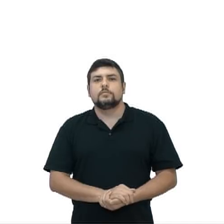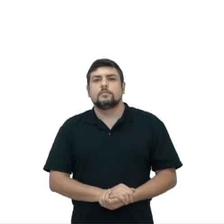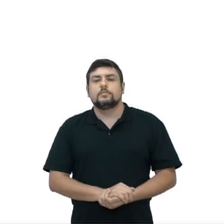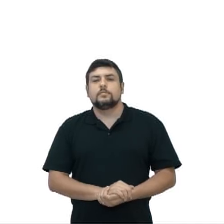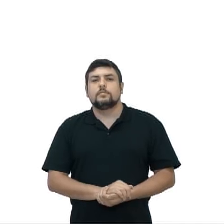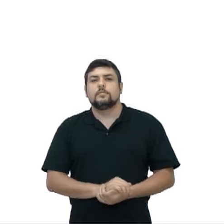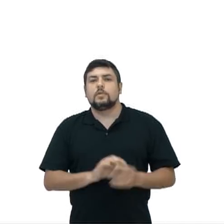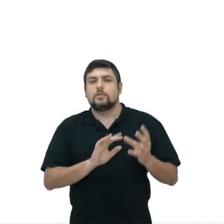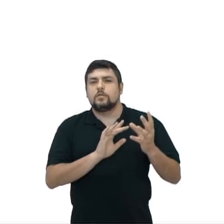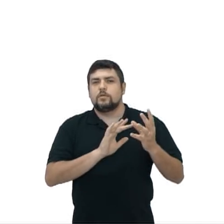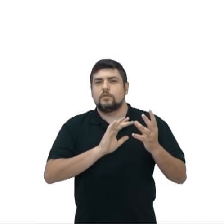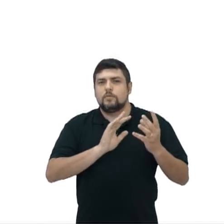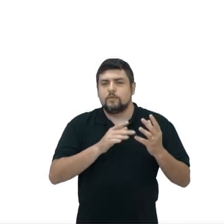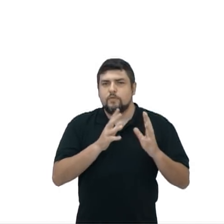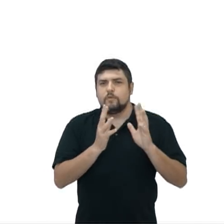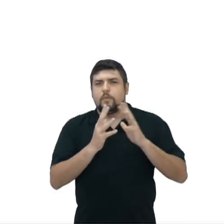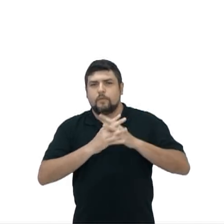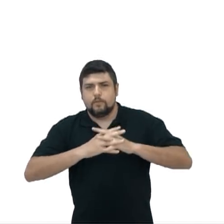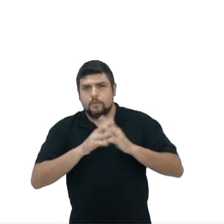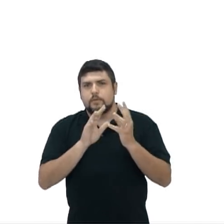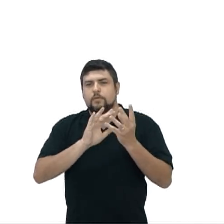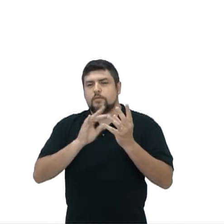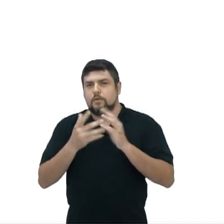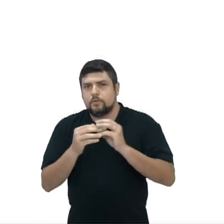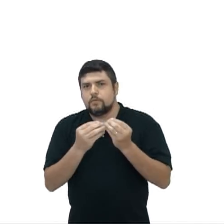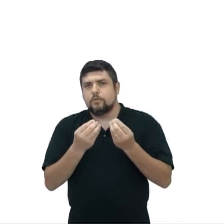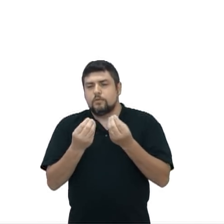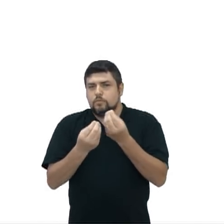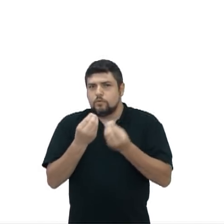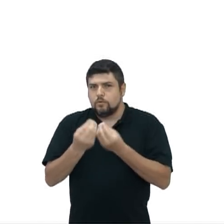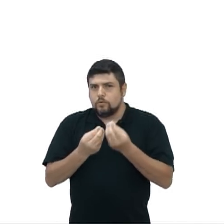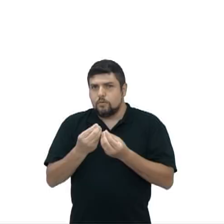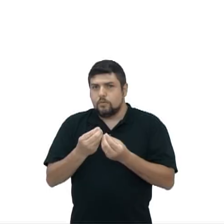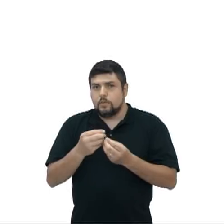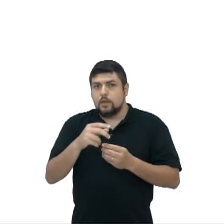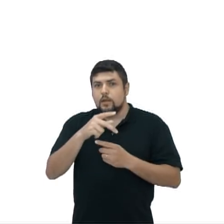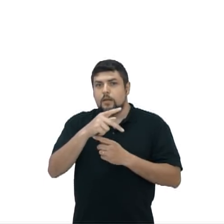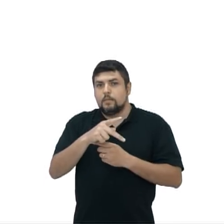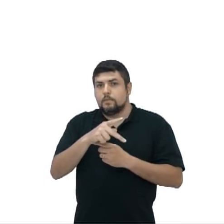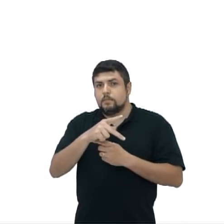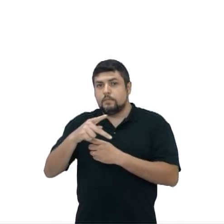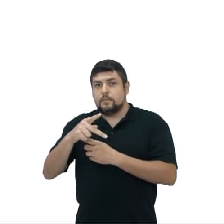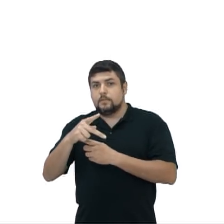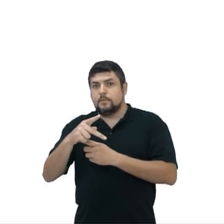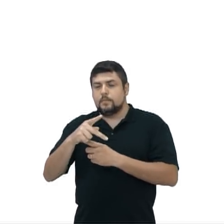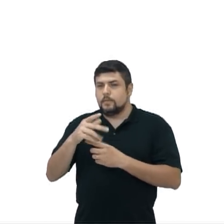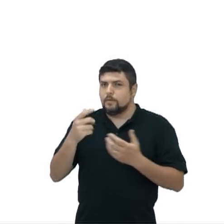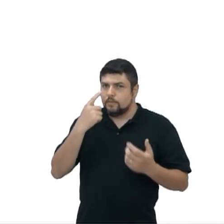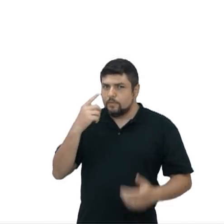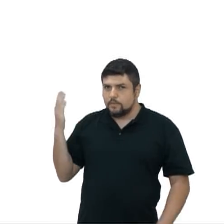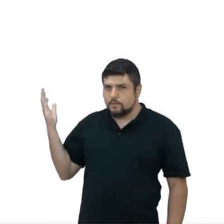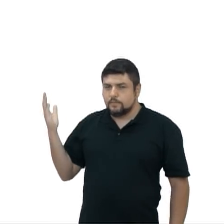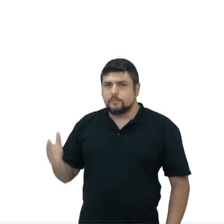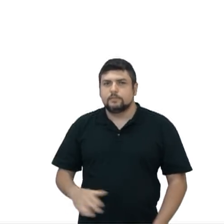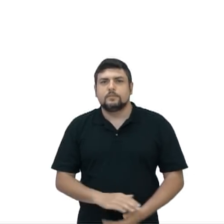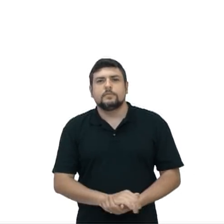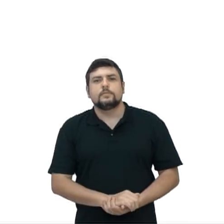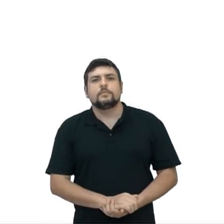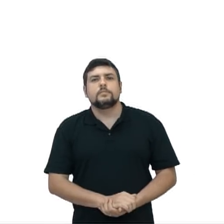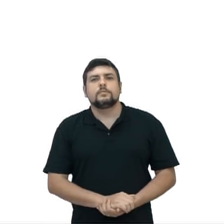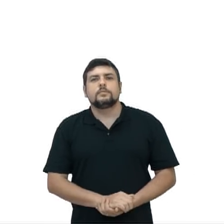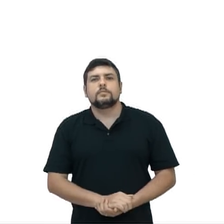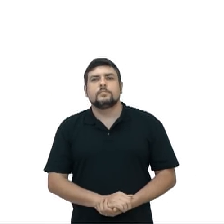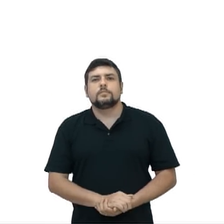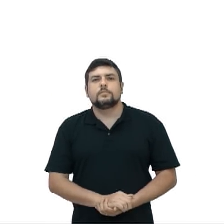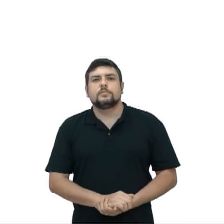vogal, consoante. Como é que fica? Stopped. Dobrou o P? Veja aí, confere o teu. Study, o que tem lá